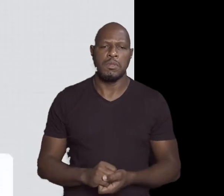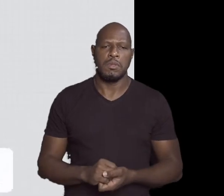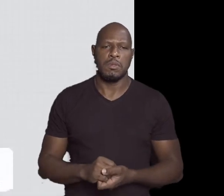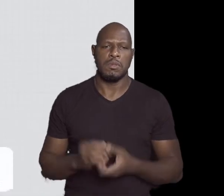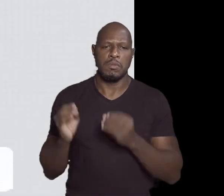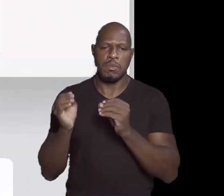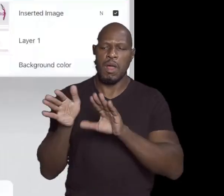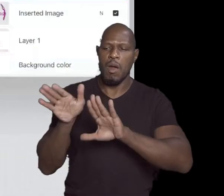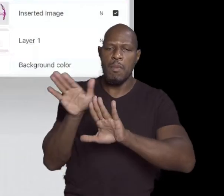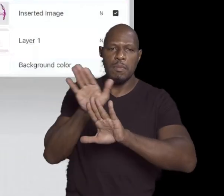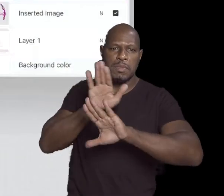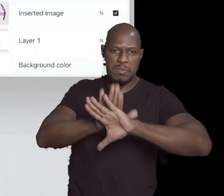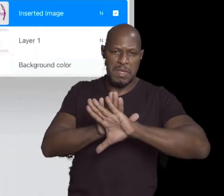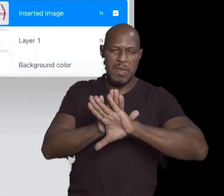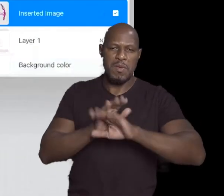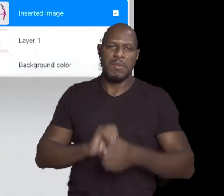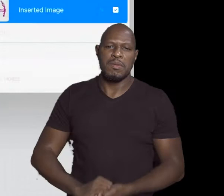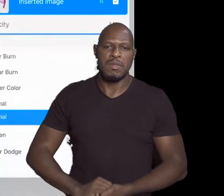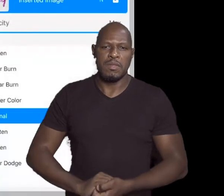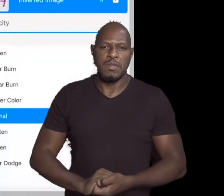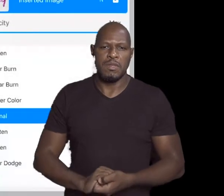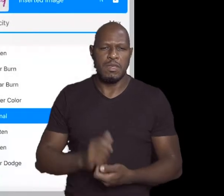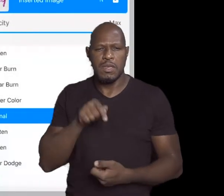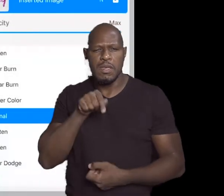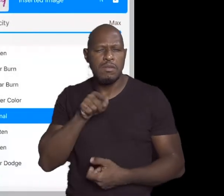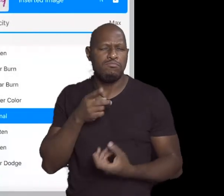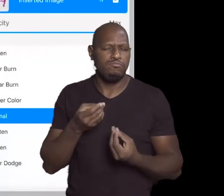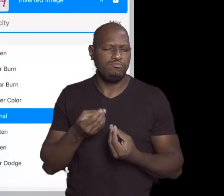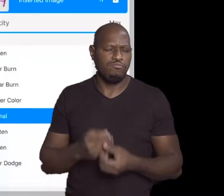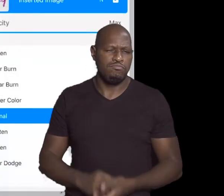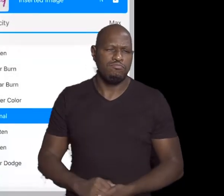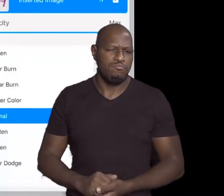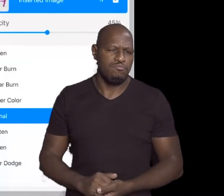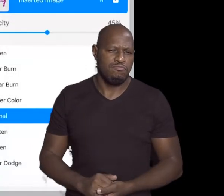colocar uma por cima da outra. Essa daqui eu